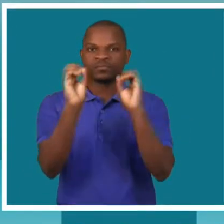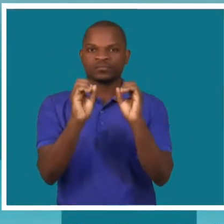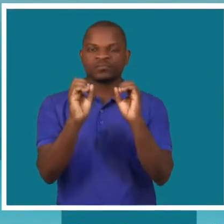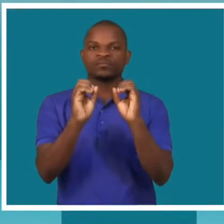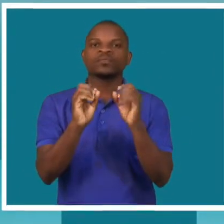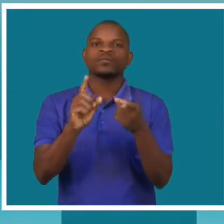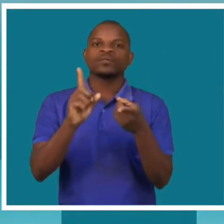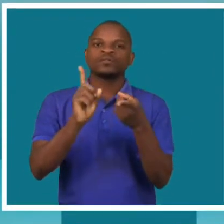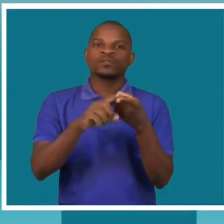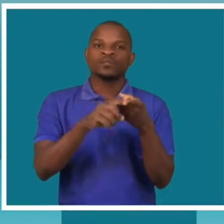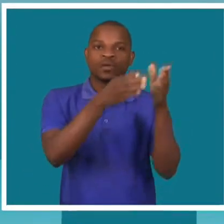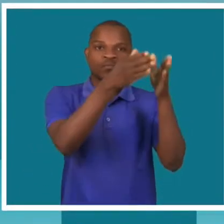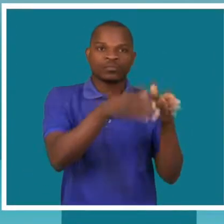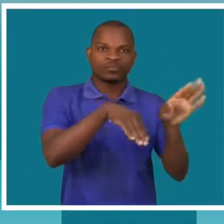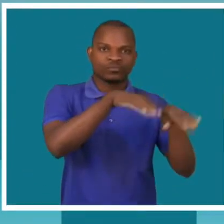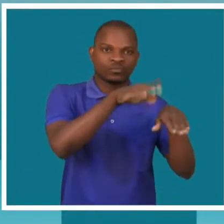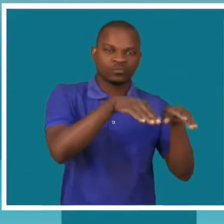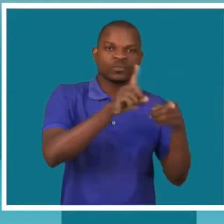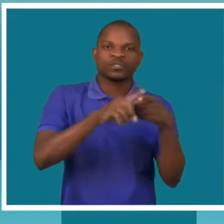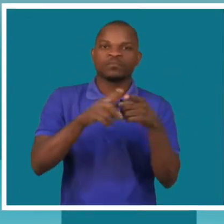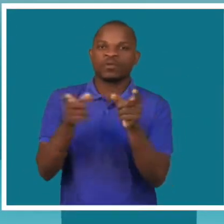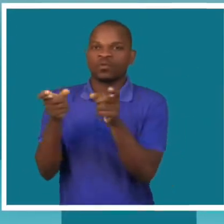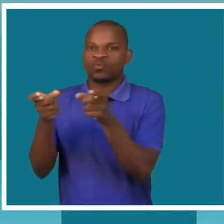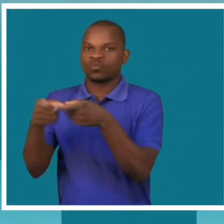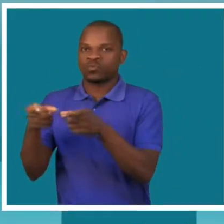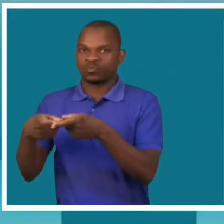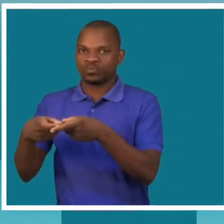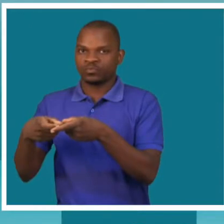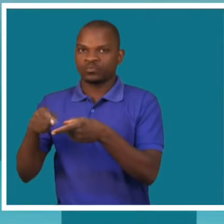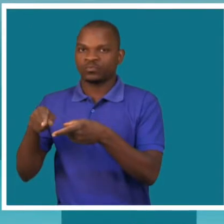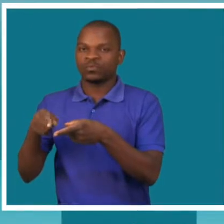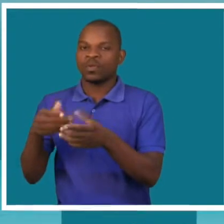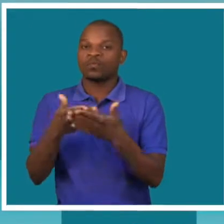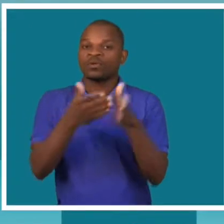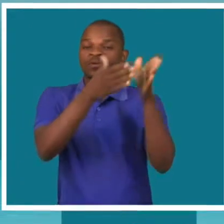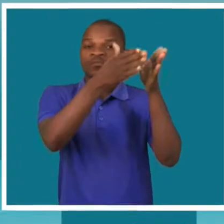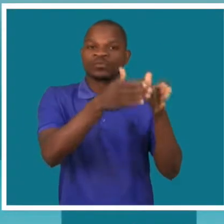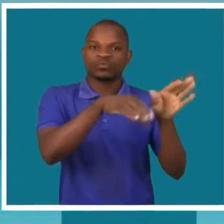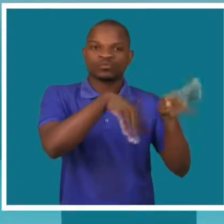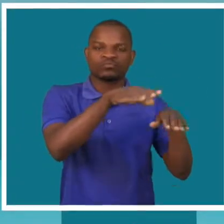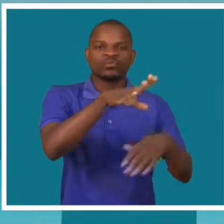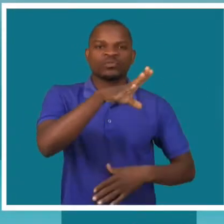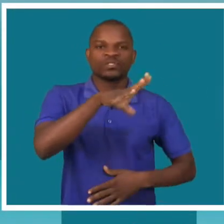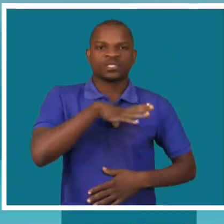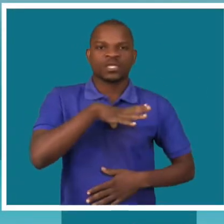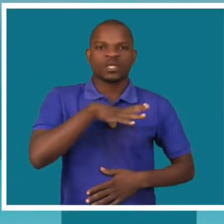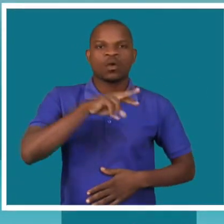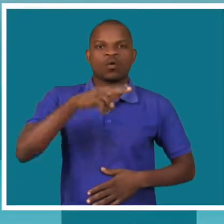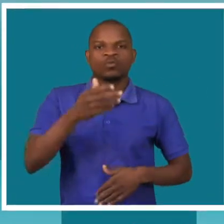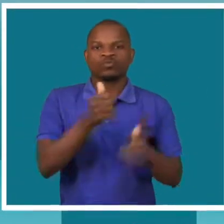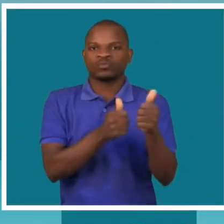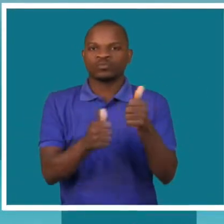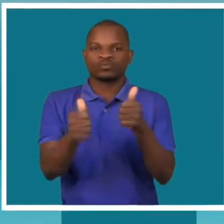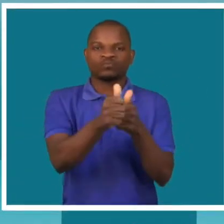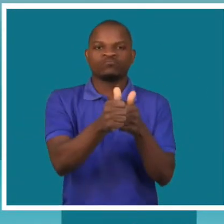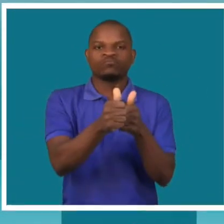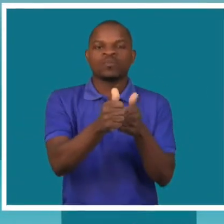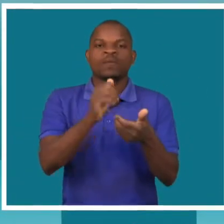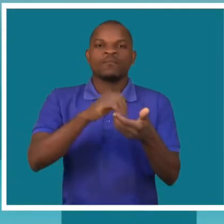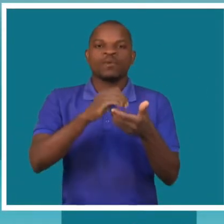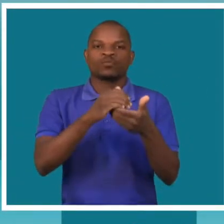entre o jogador e os clubes. Quando o jogador tem um agente, a